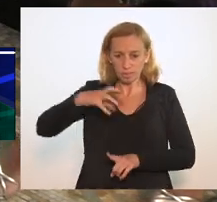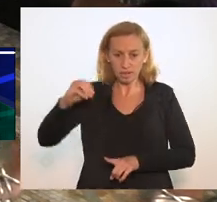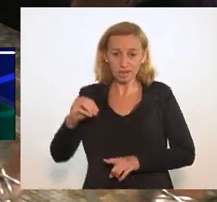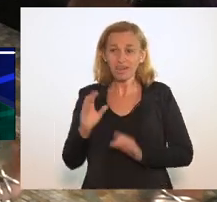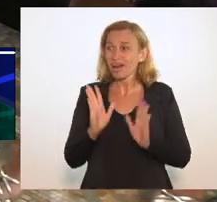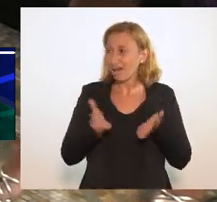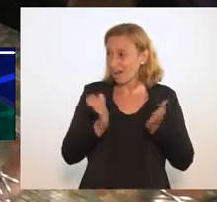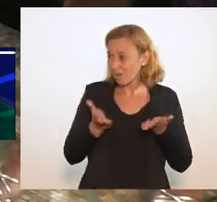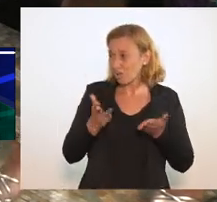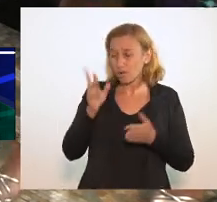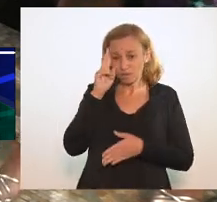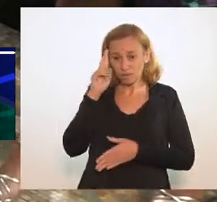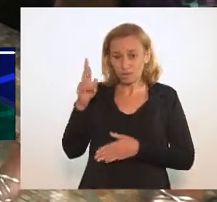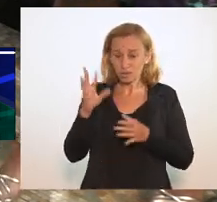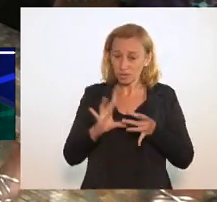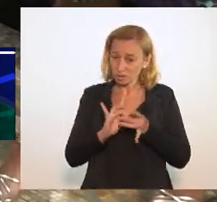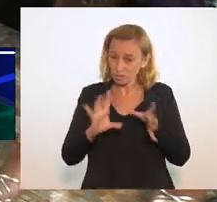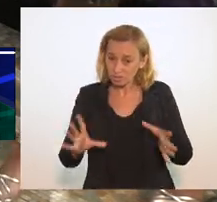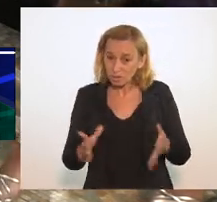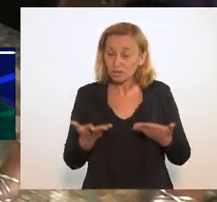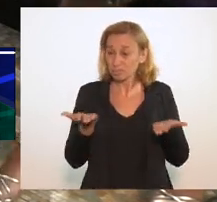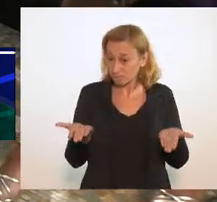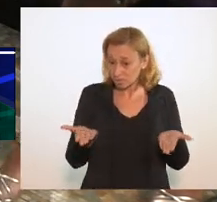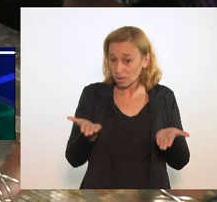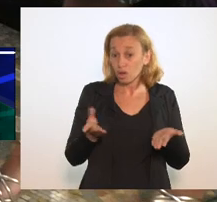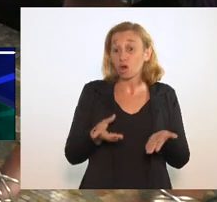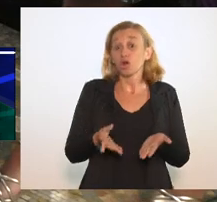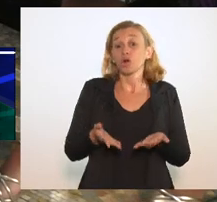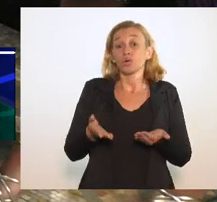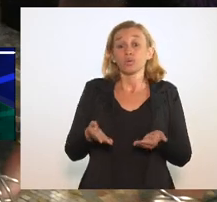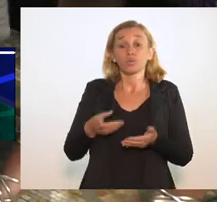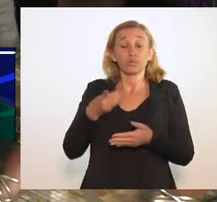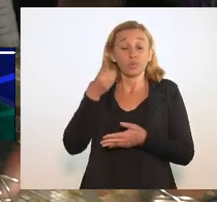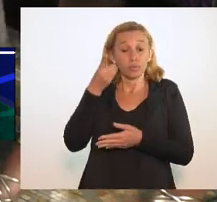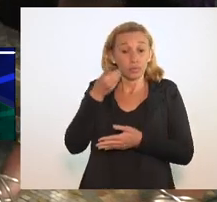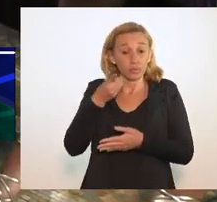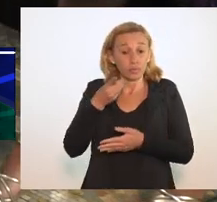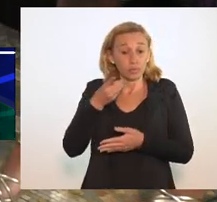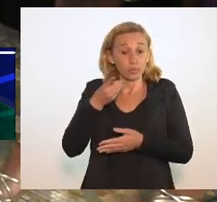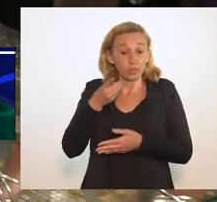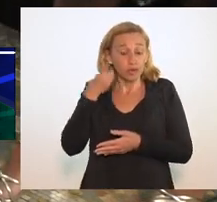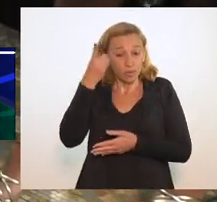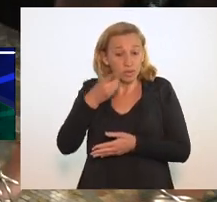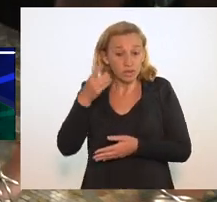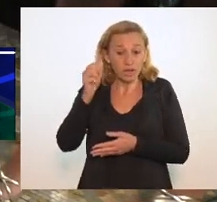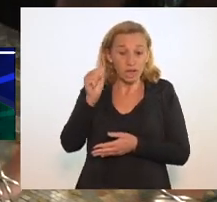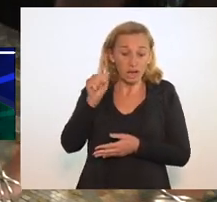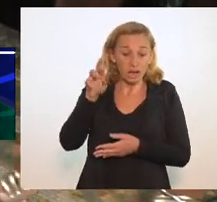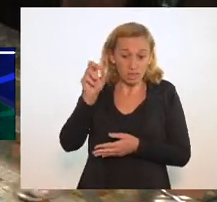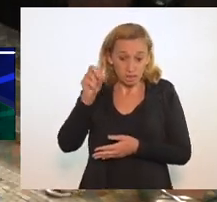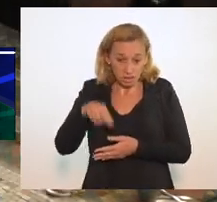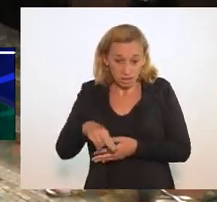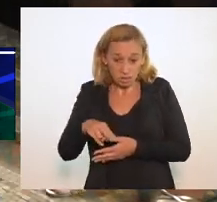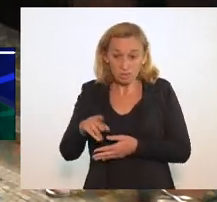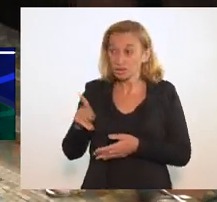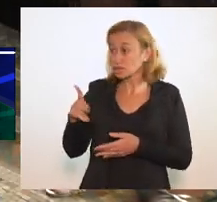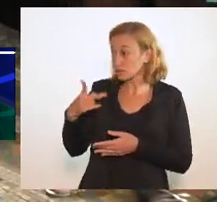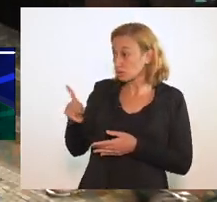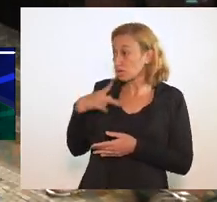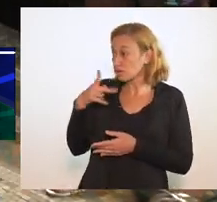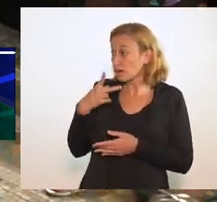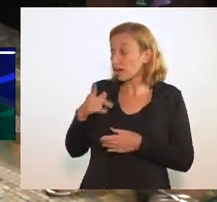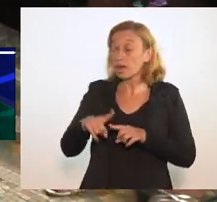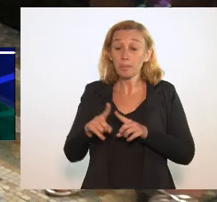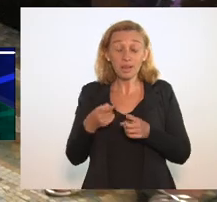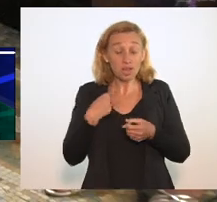Vossa Excelência permitiu e é legítimo que o nobre deputado Anderson Moraes fizesse a sua intervenção, mas eu